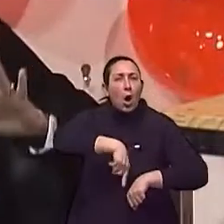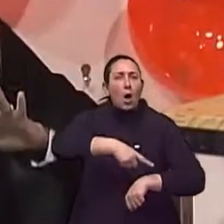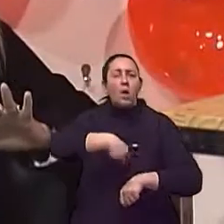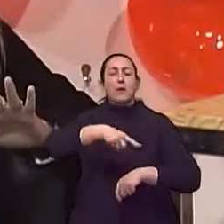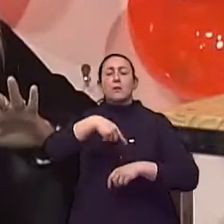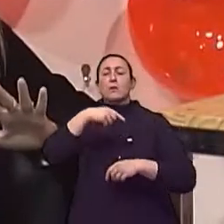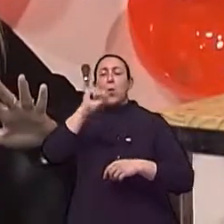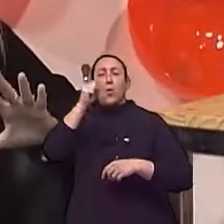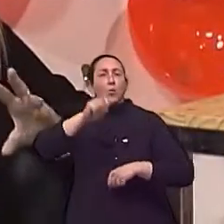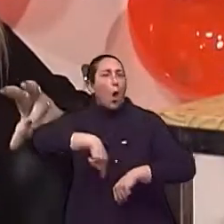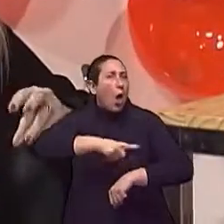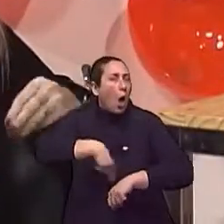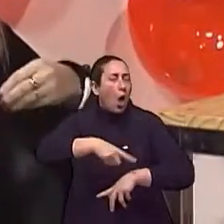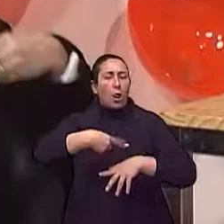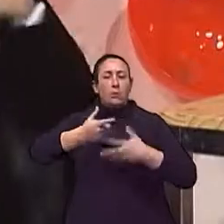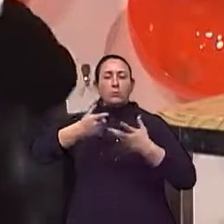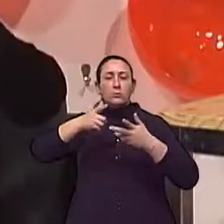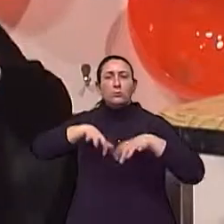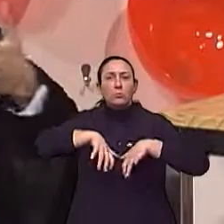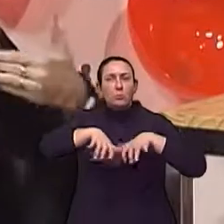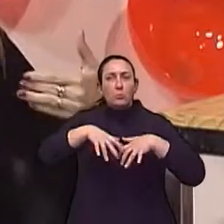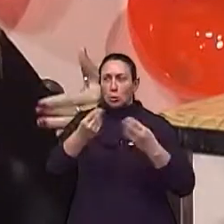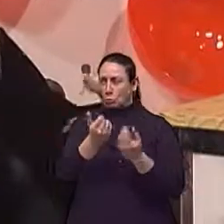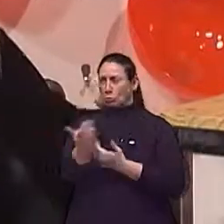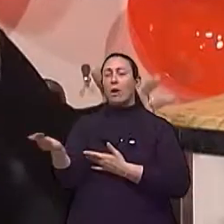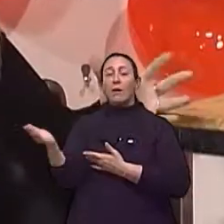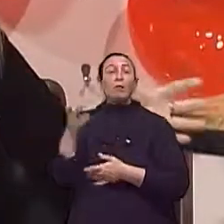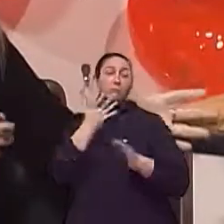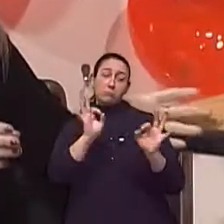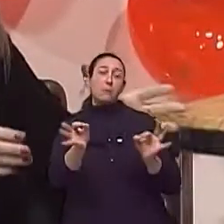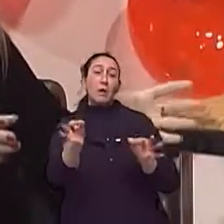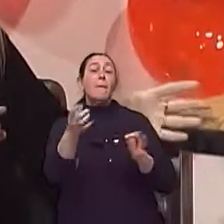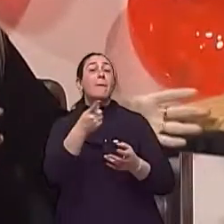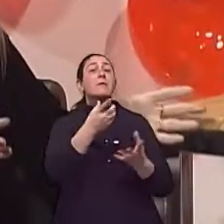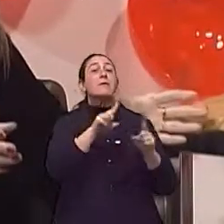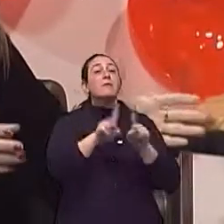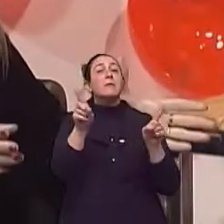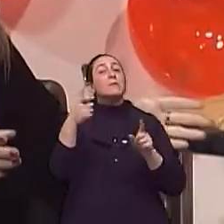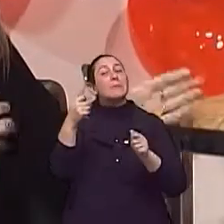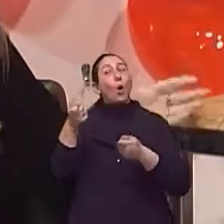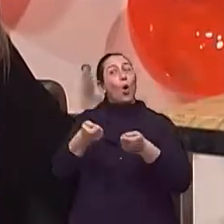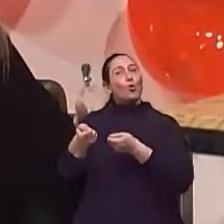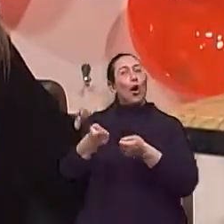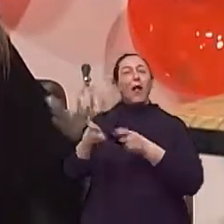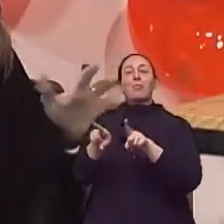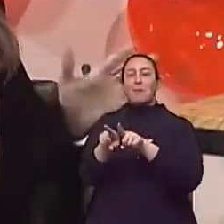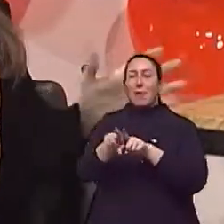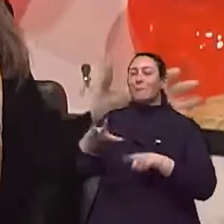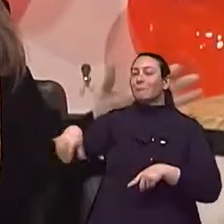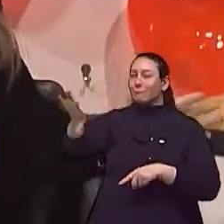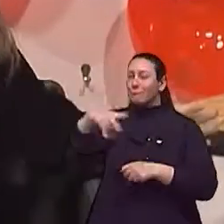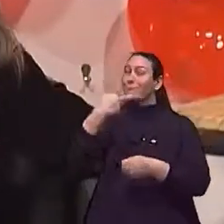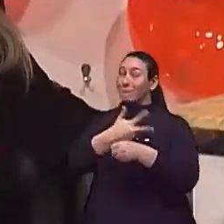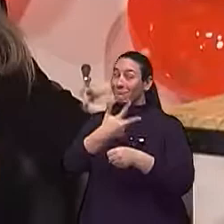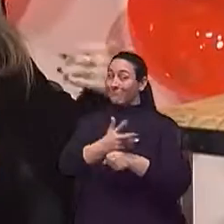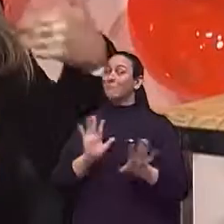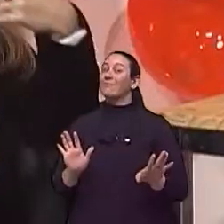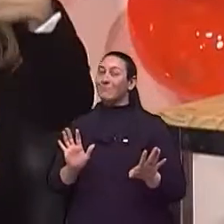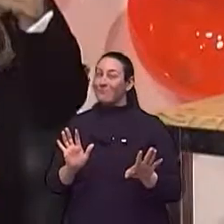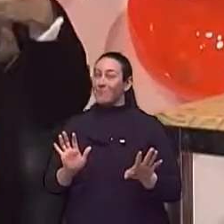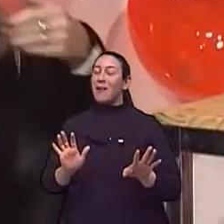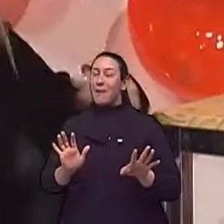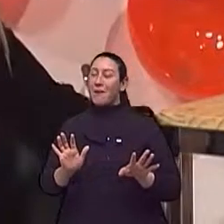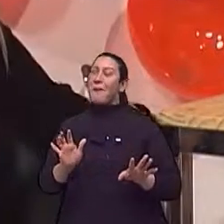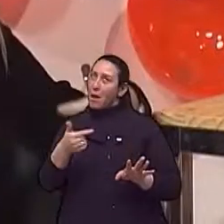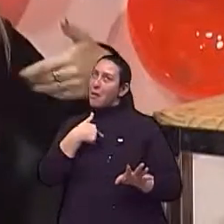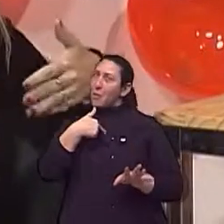essa não é a nossa realidade do Idoso se daqui alguns anos será se nós vamos ter que também controlar a dose de de internet para idoso isso é